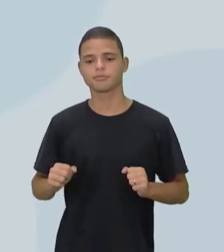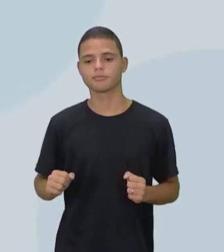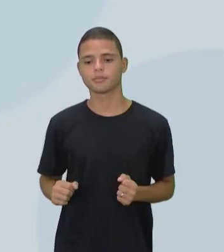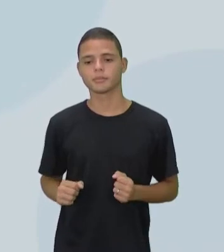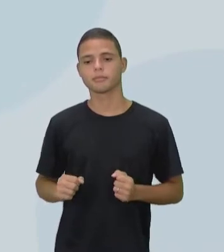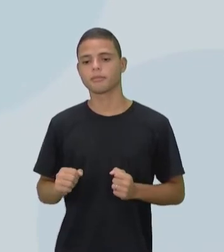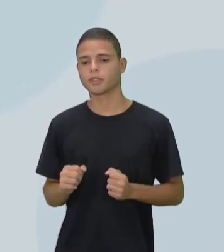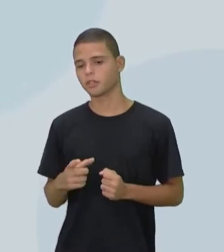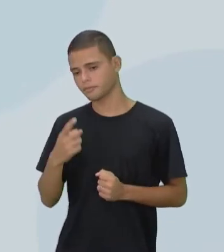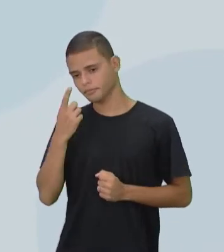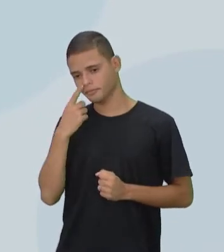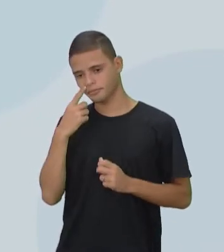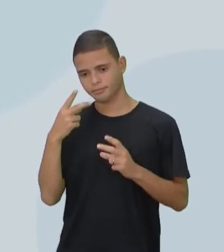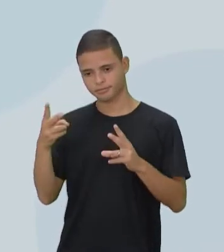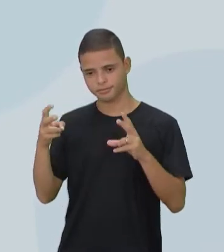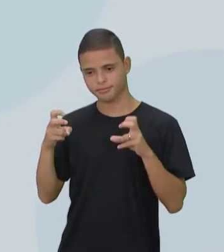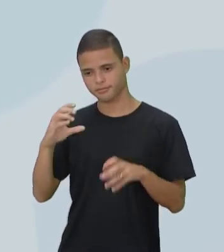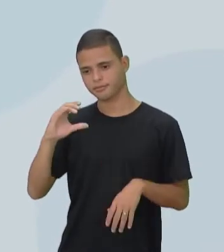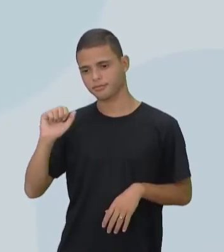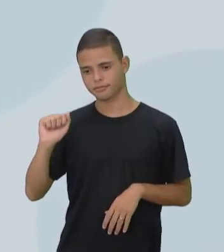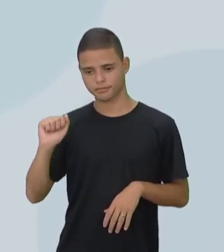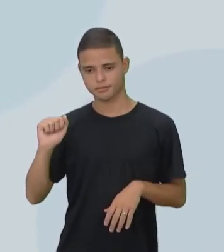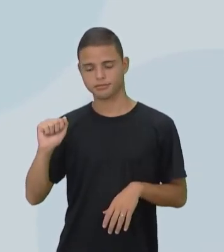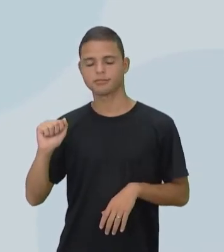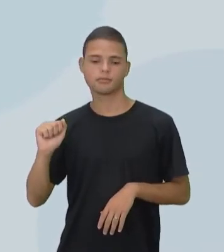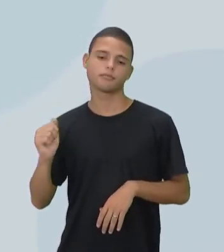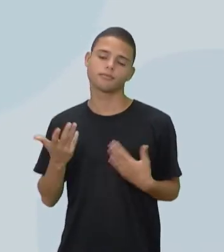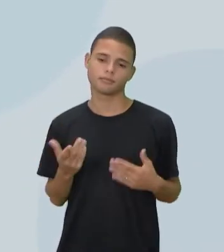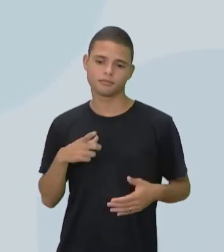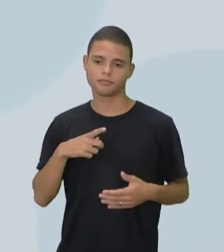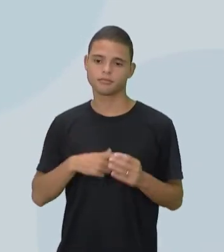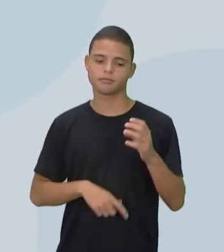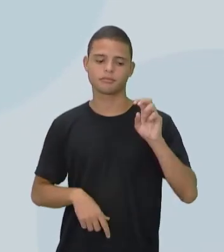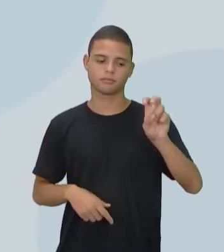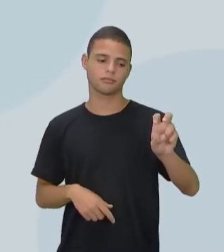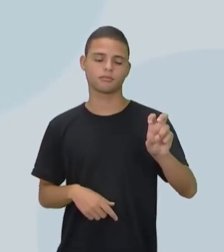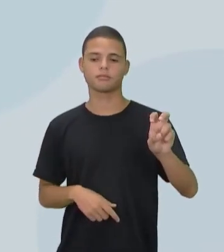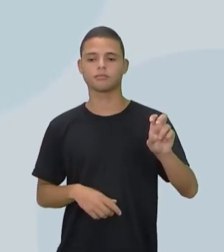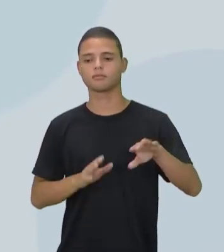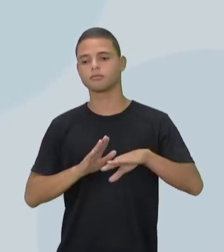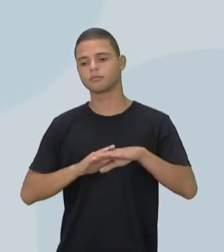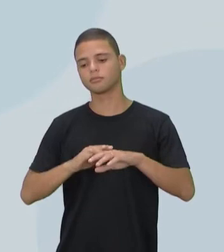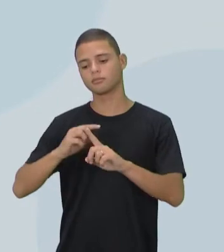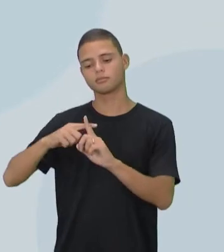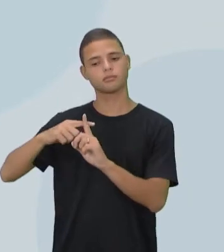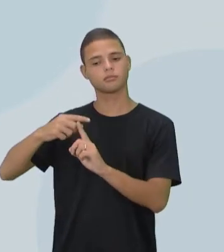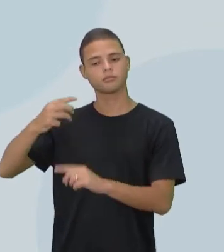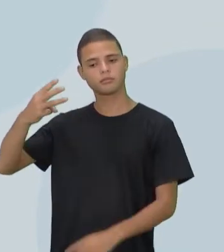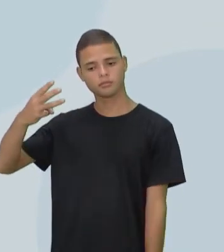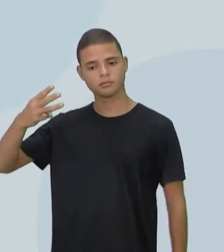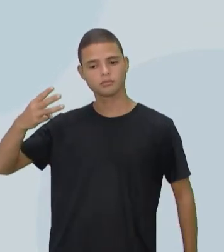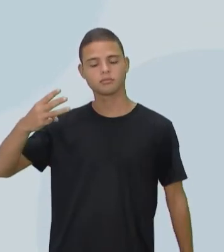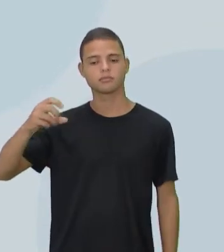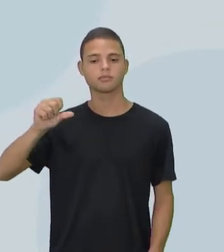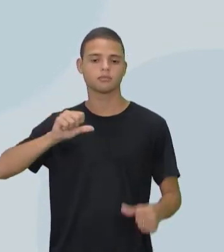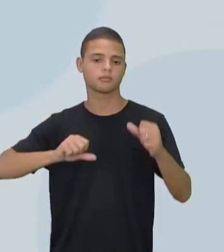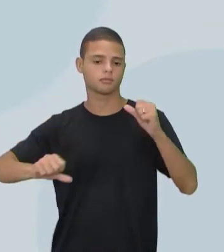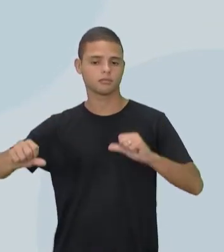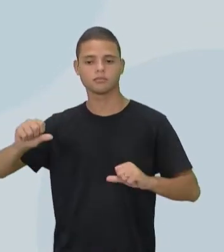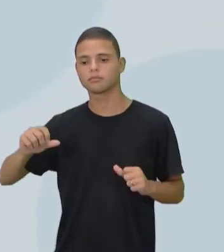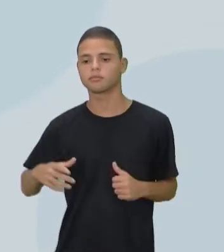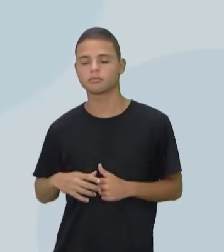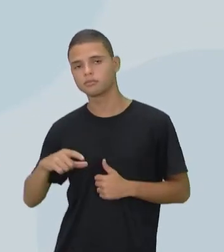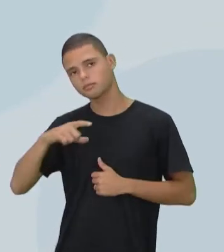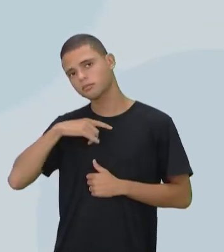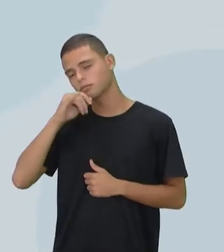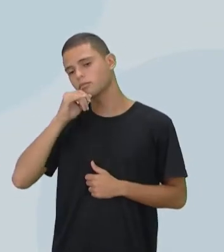tem 5 átomos na estrutura, né? E 3 elementos químicos, né? Você tem os 3 elementos químicos lá no calcário, o